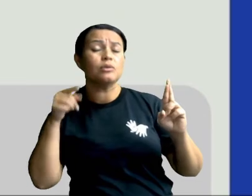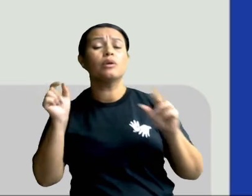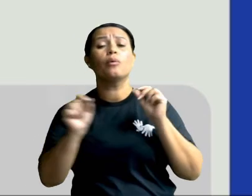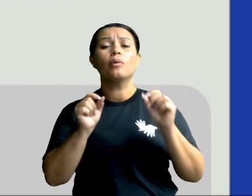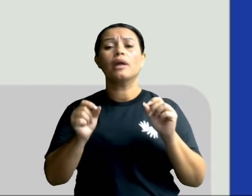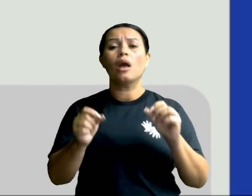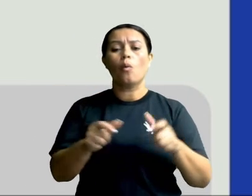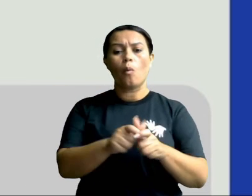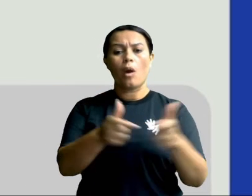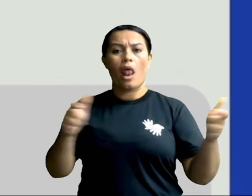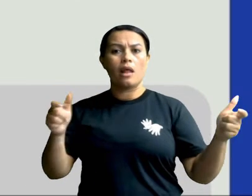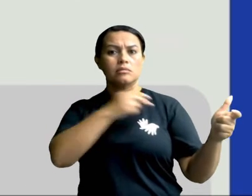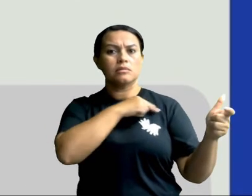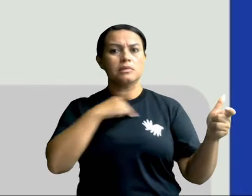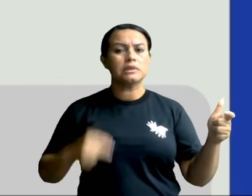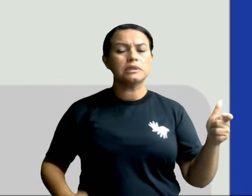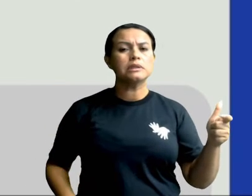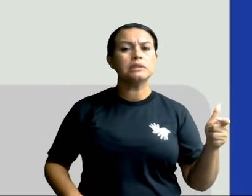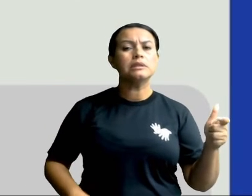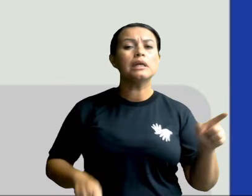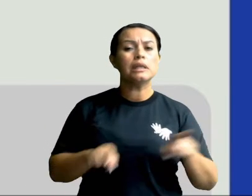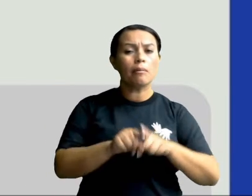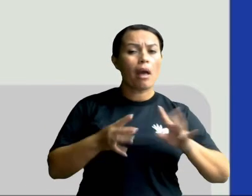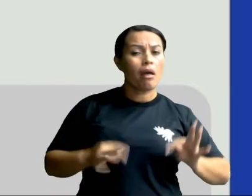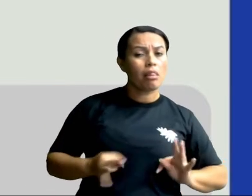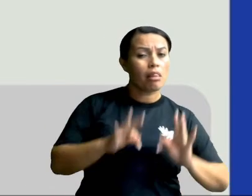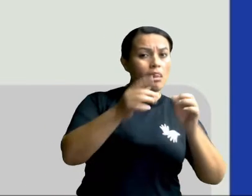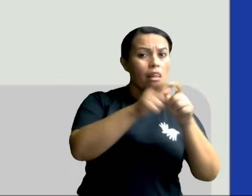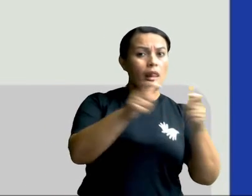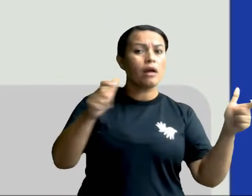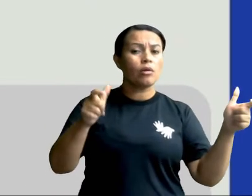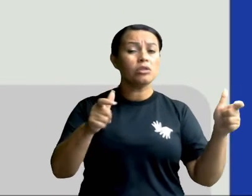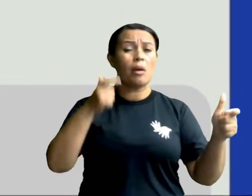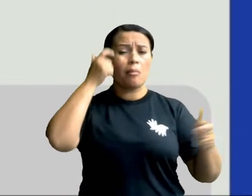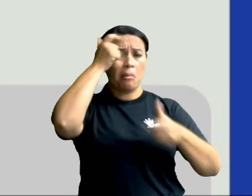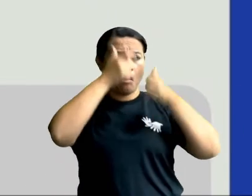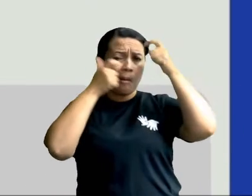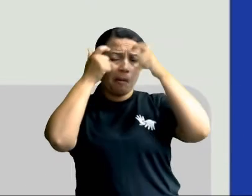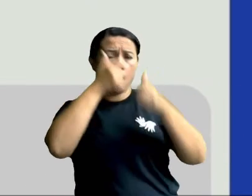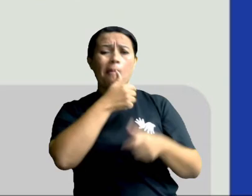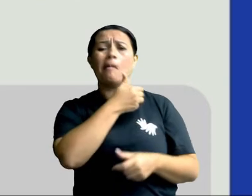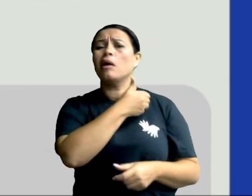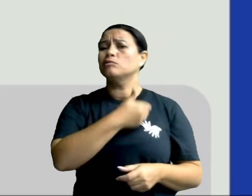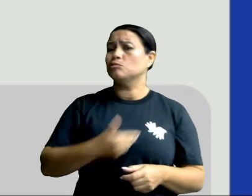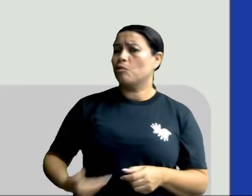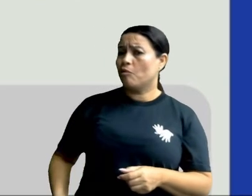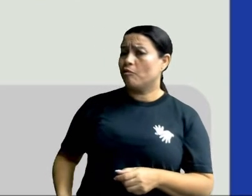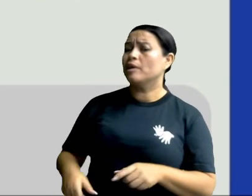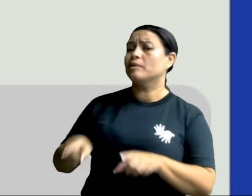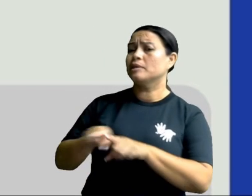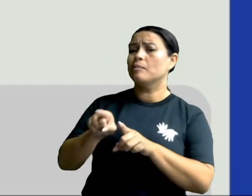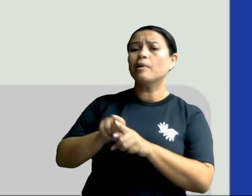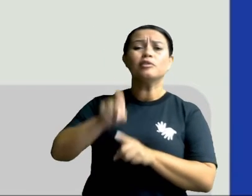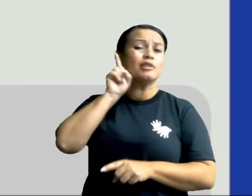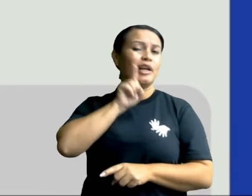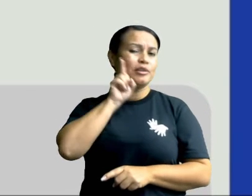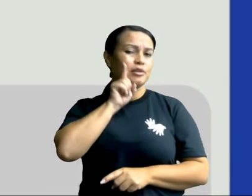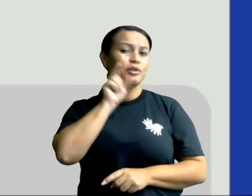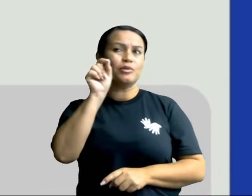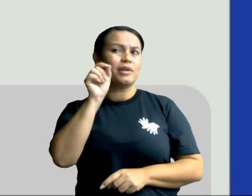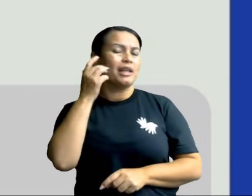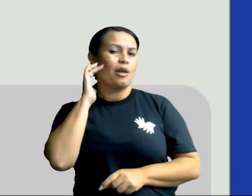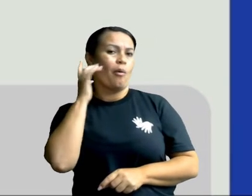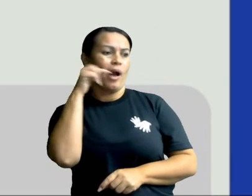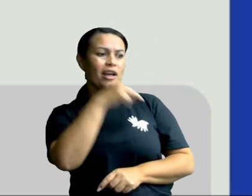o seu desenvolvimento científico e tecnológico tem causado preocupação no governo estadunidense. Os Estados Unidos não consideram a China